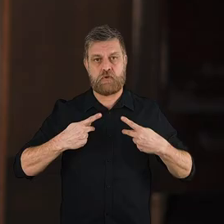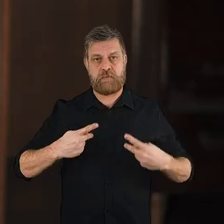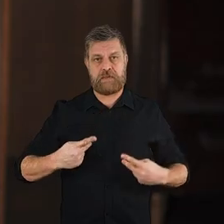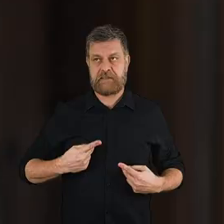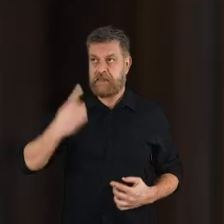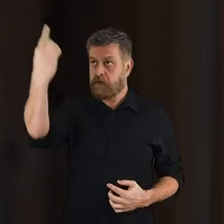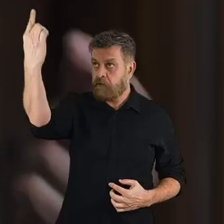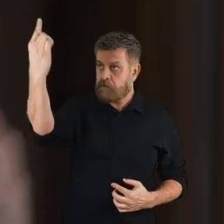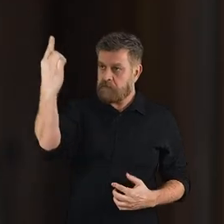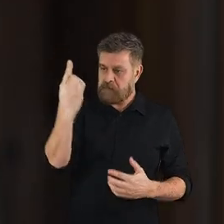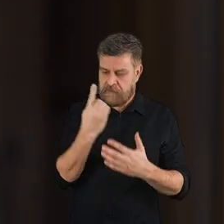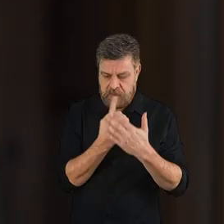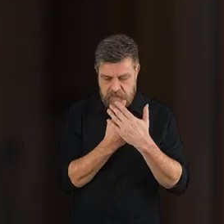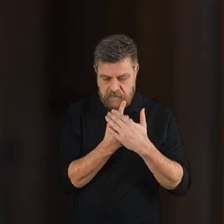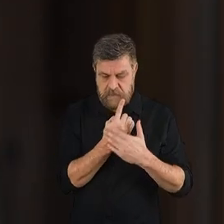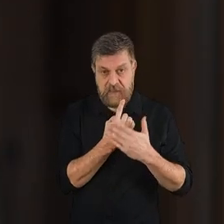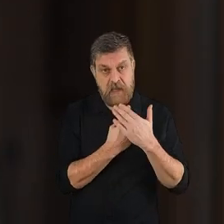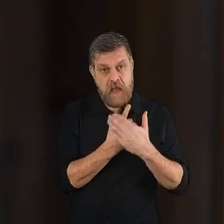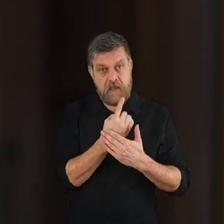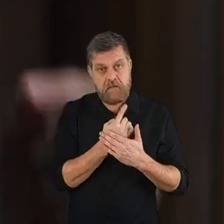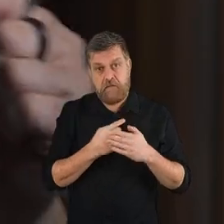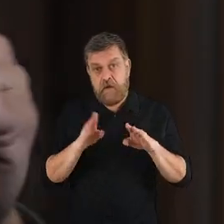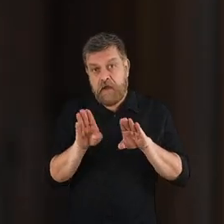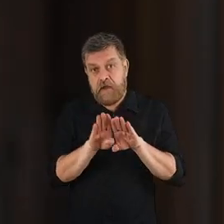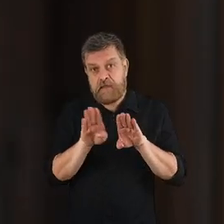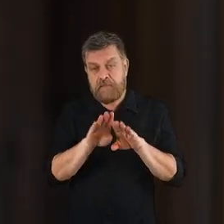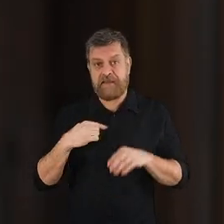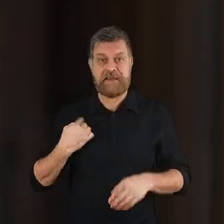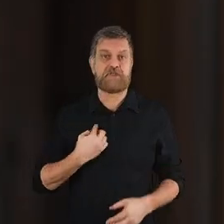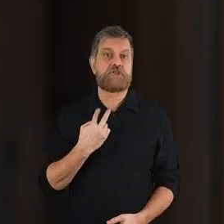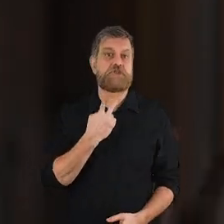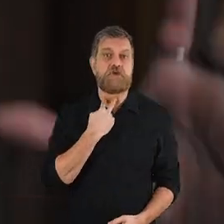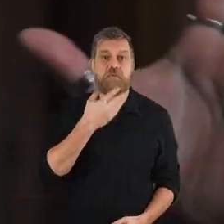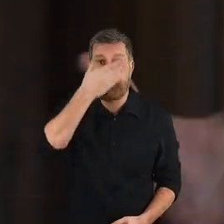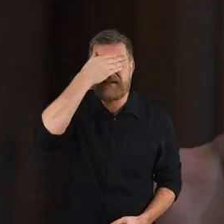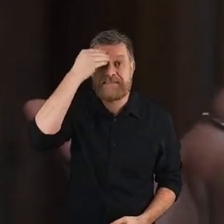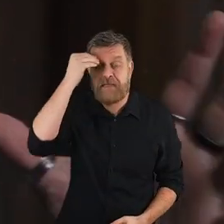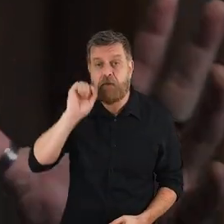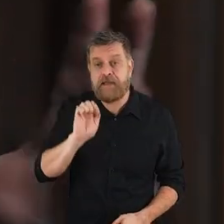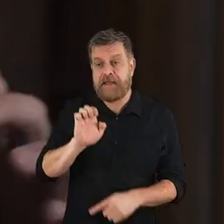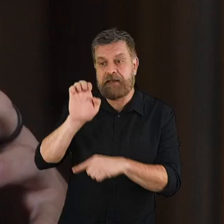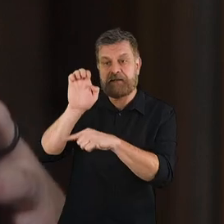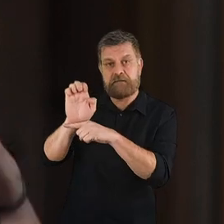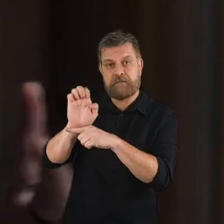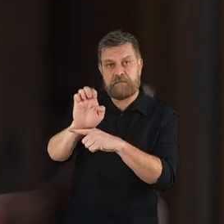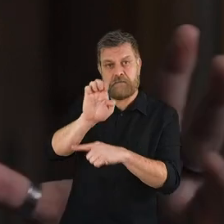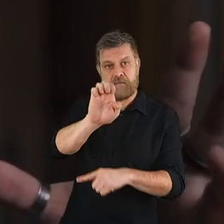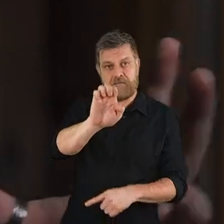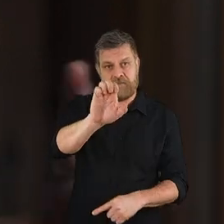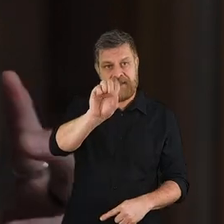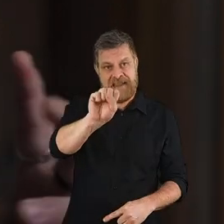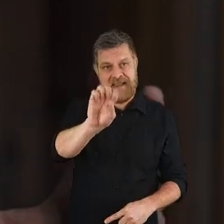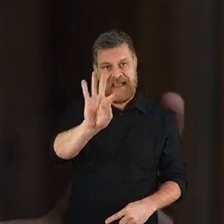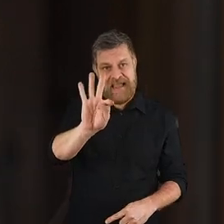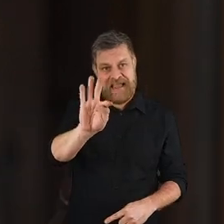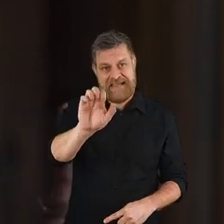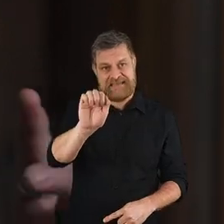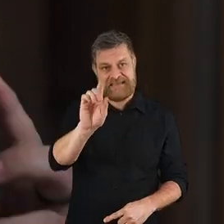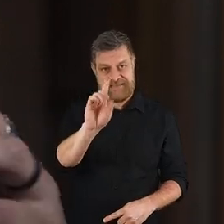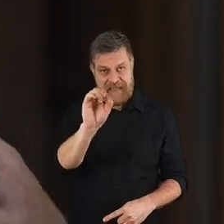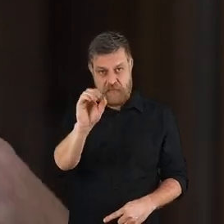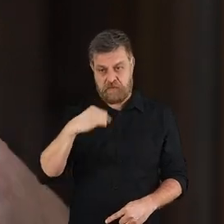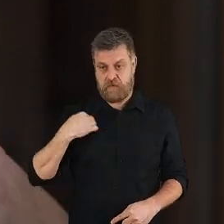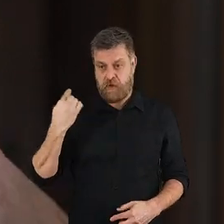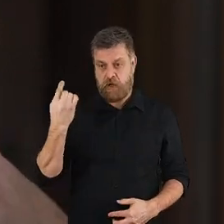de migrantes. E mais ainda, não podemos esquecer que o Estado, essa entidade que nós muitas